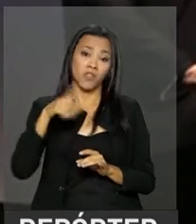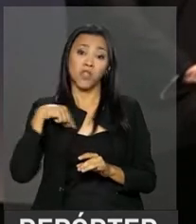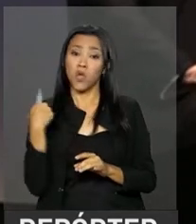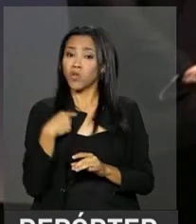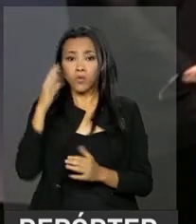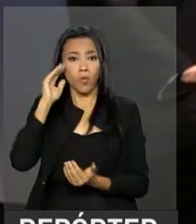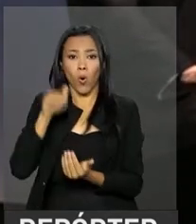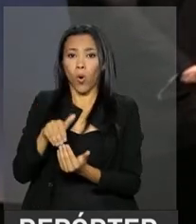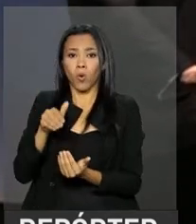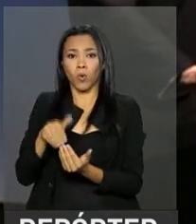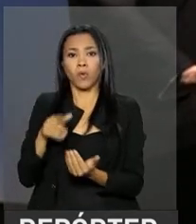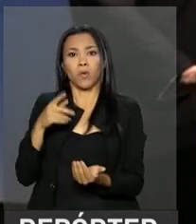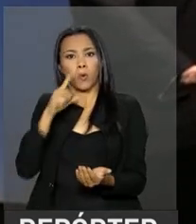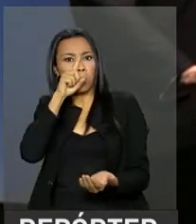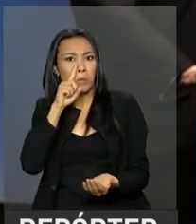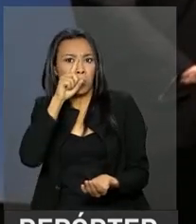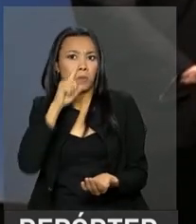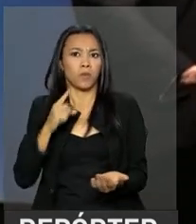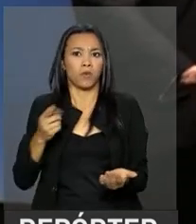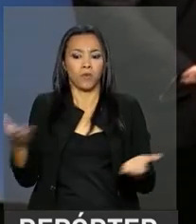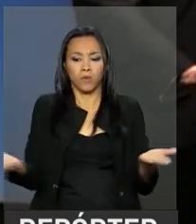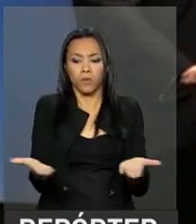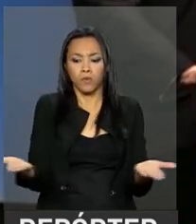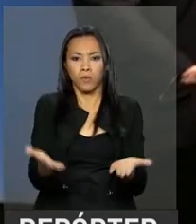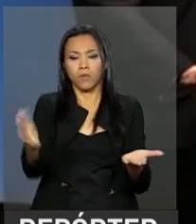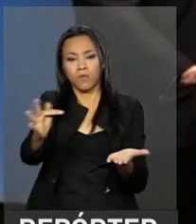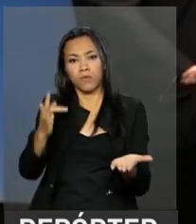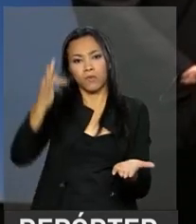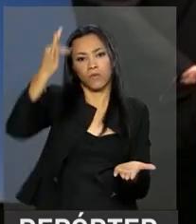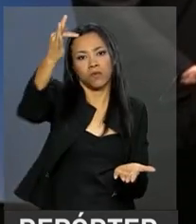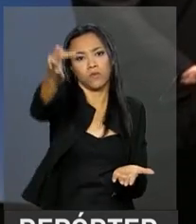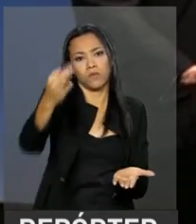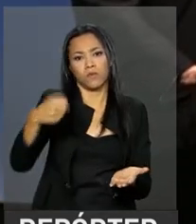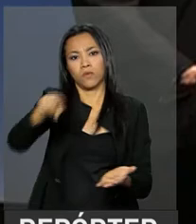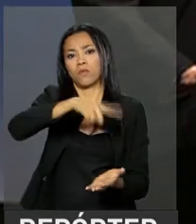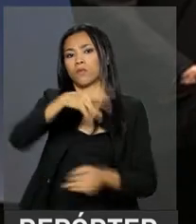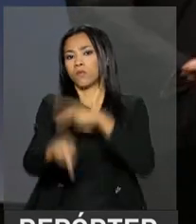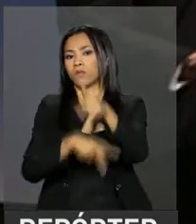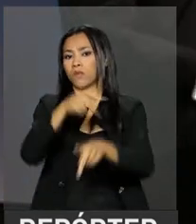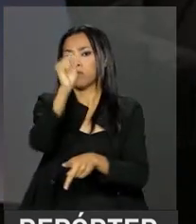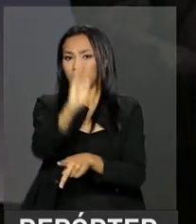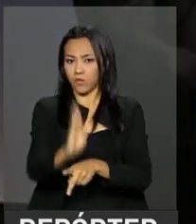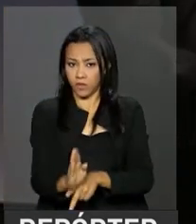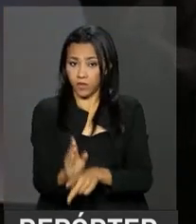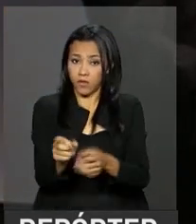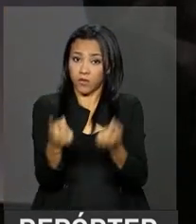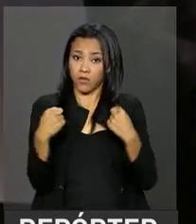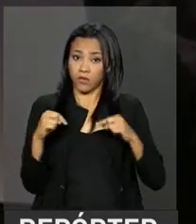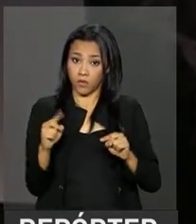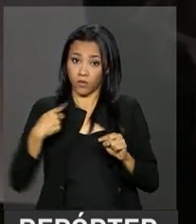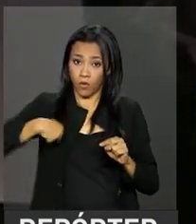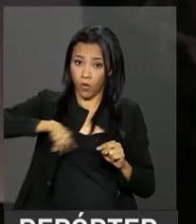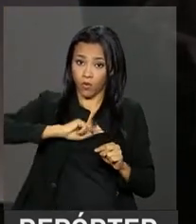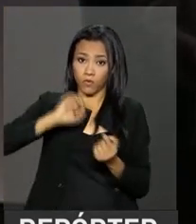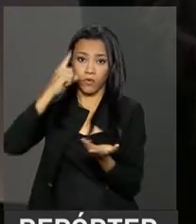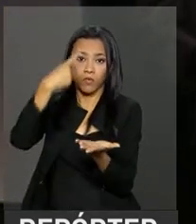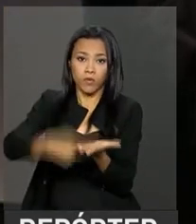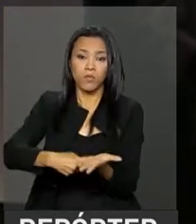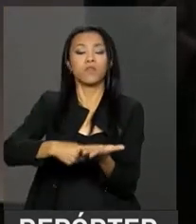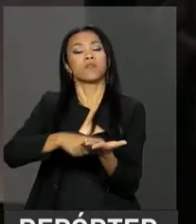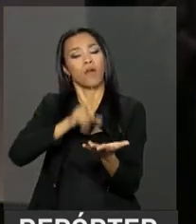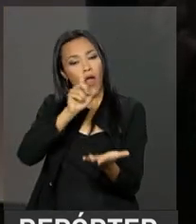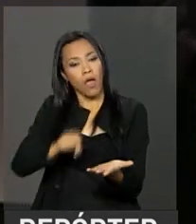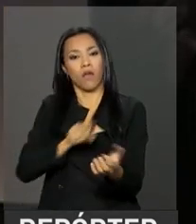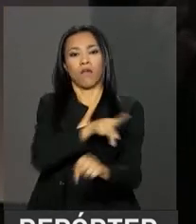risco o presente e o futuro dos brasileiros. Nosso compromisso com o